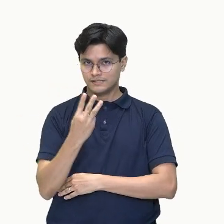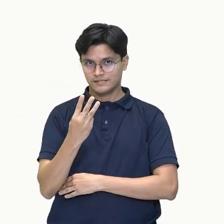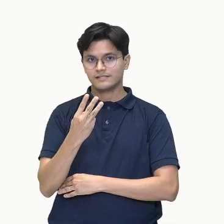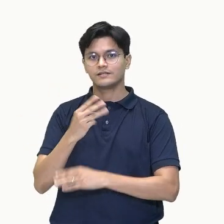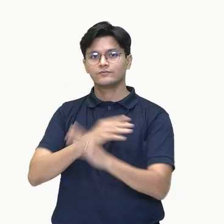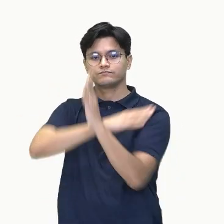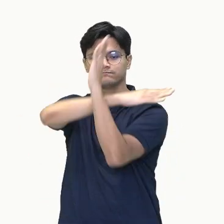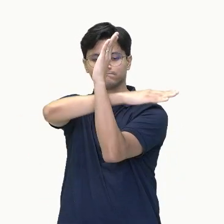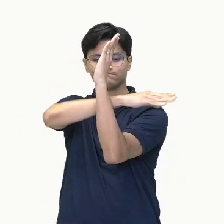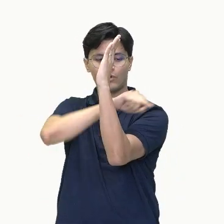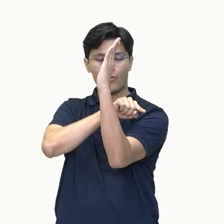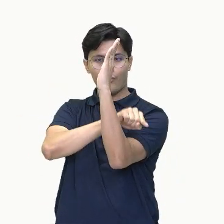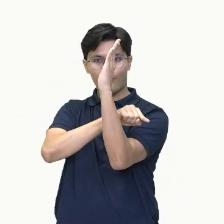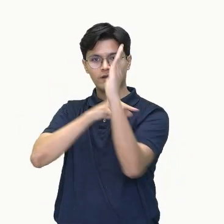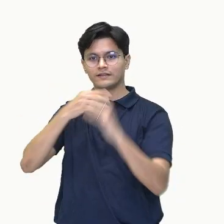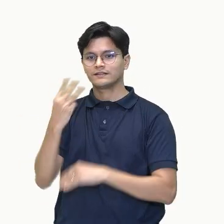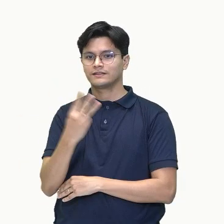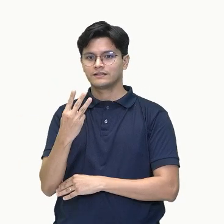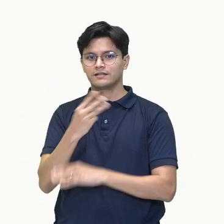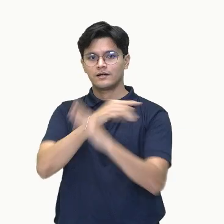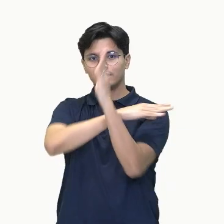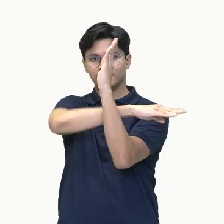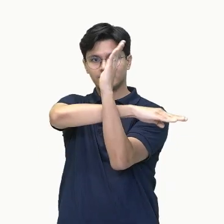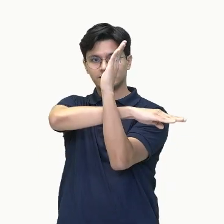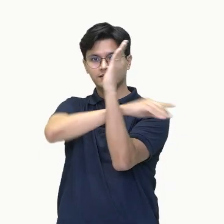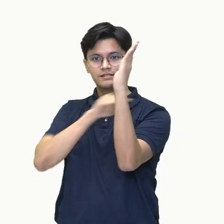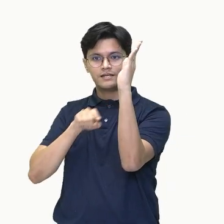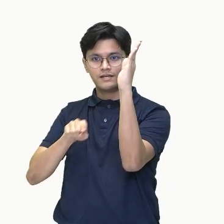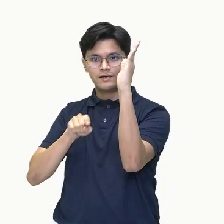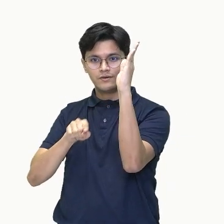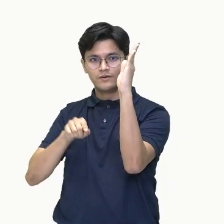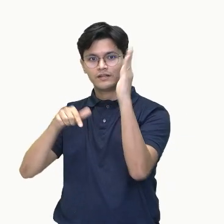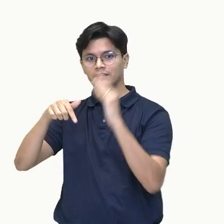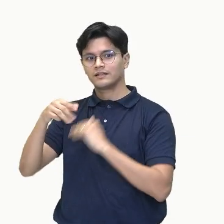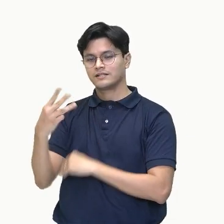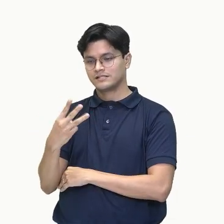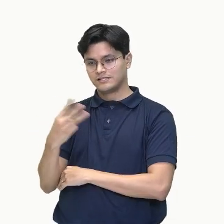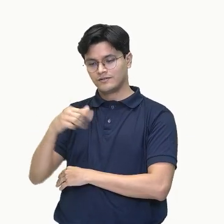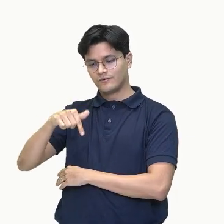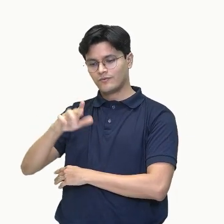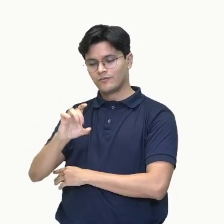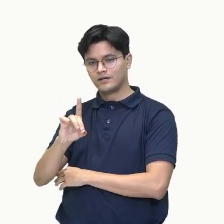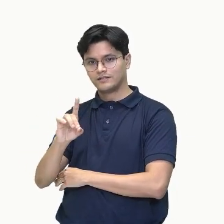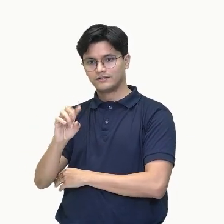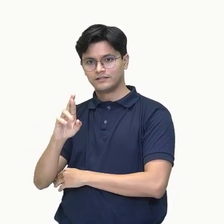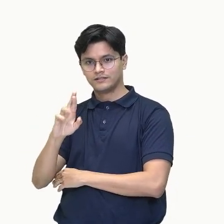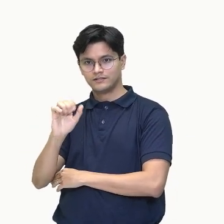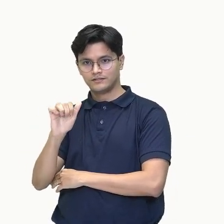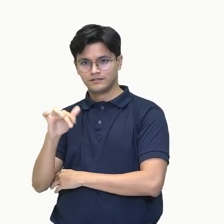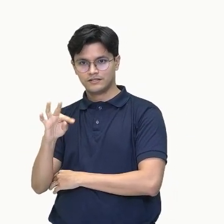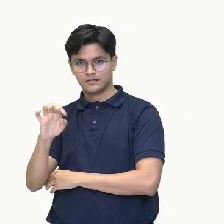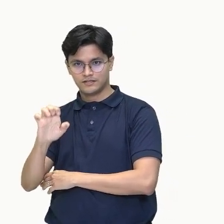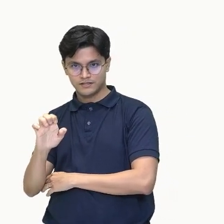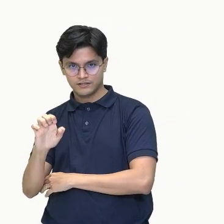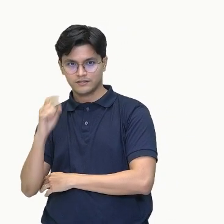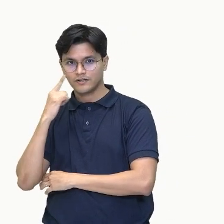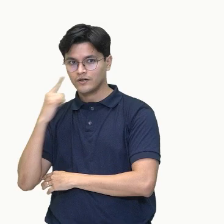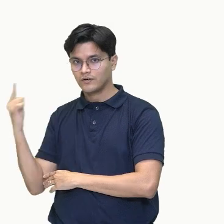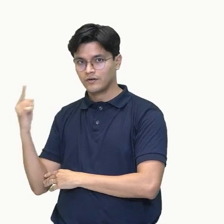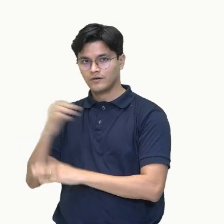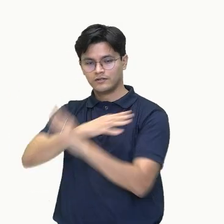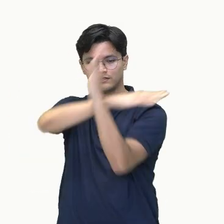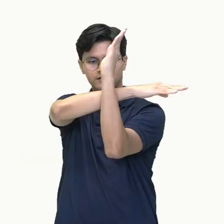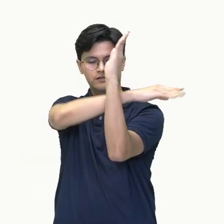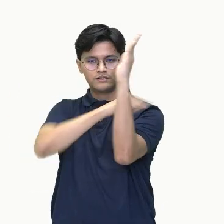quadrante, e agora o terceiro quadrante, nós vamos considerar essa parte verde da abscissa e essa parte azul aqui da ordenada que eu